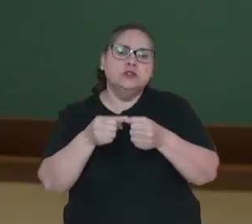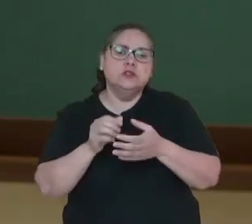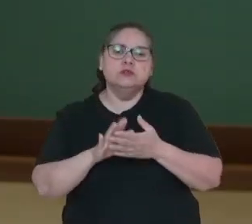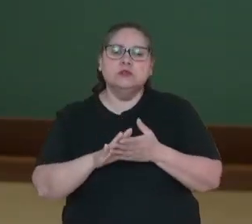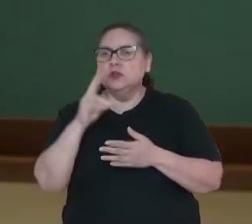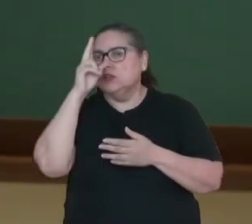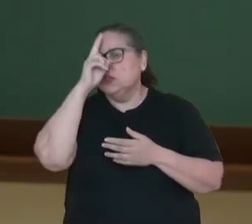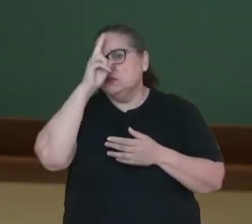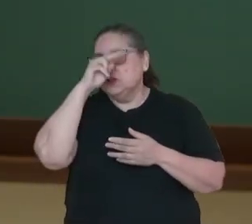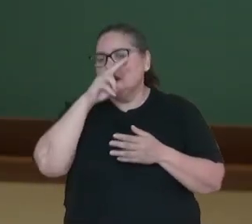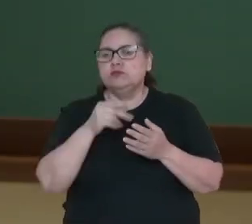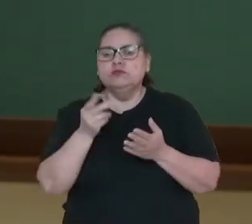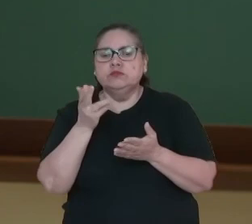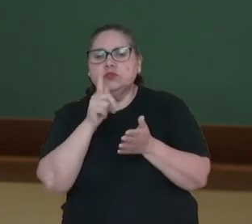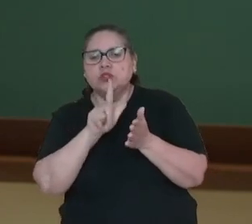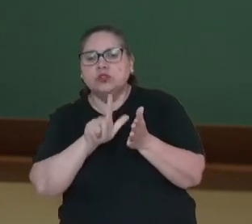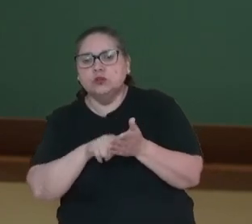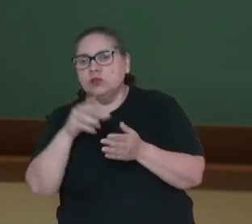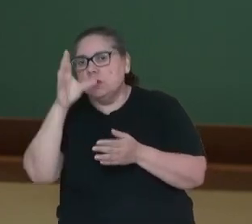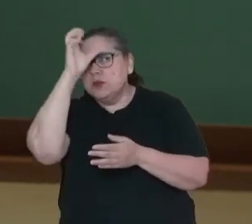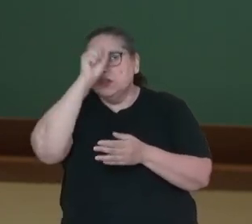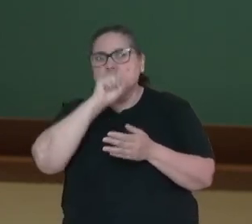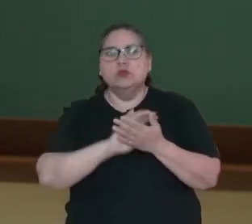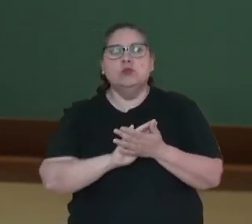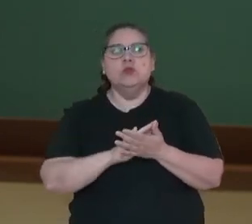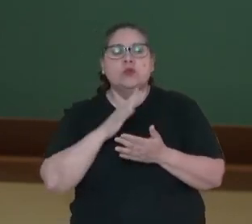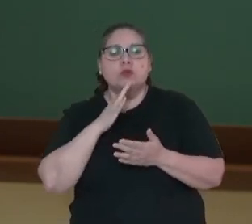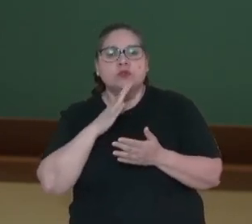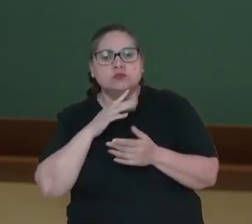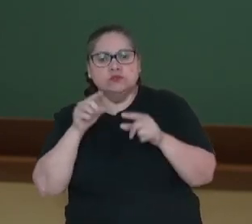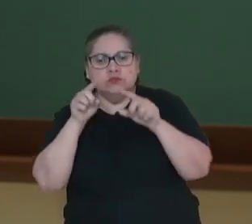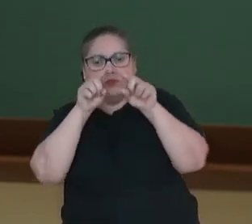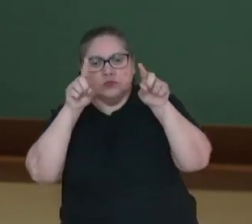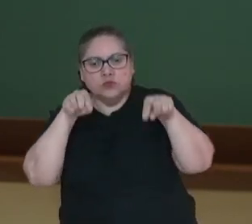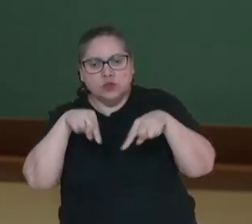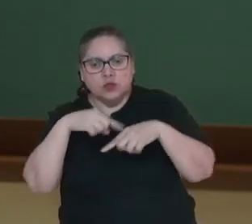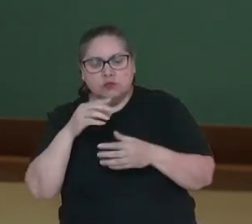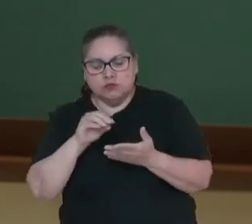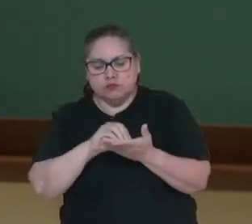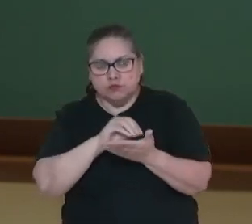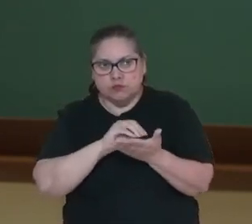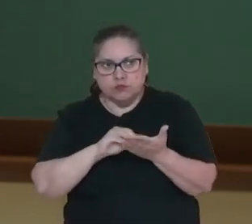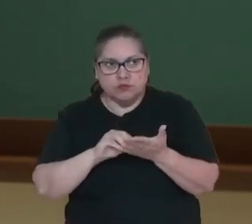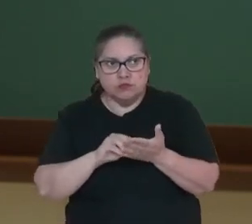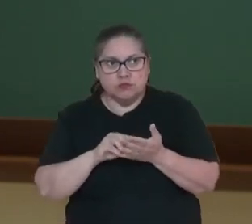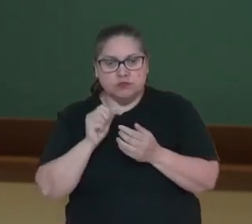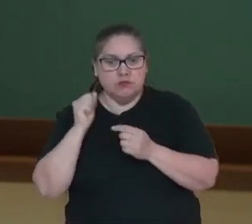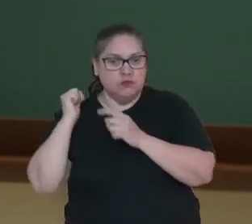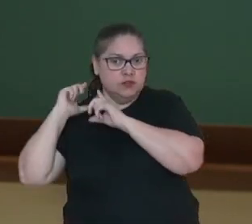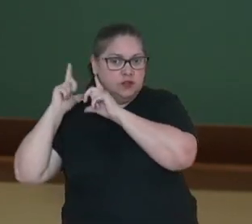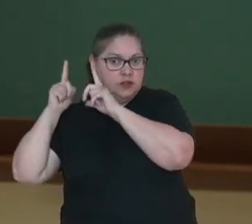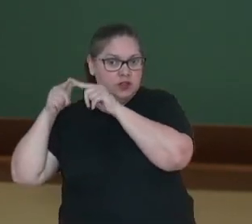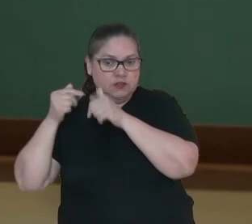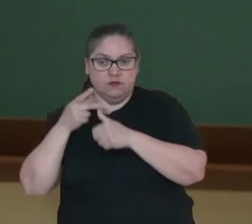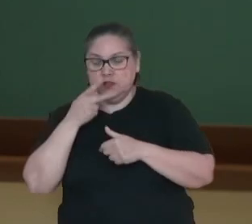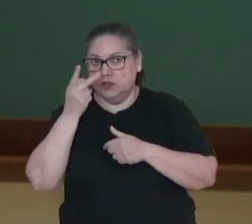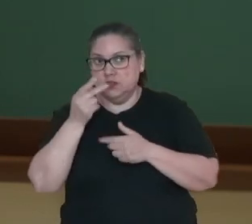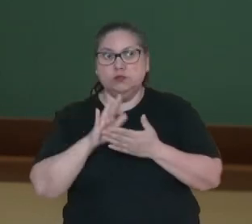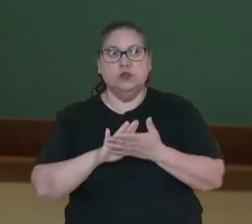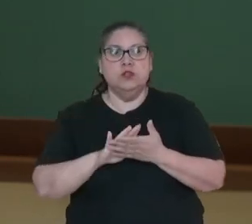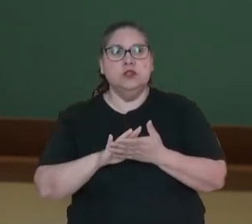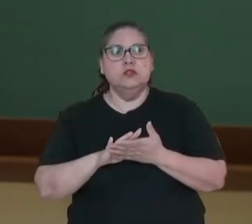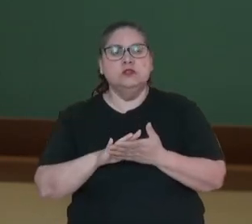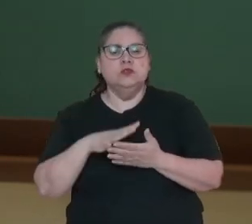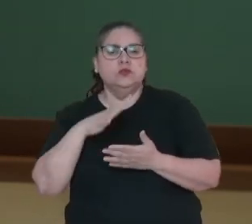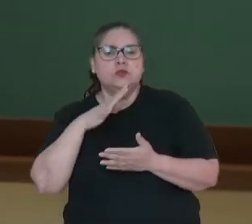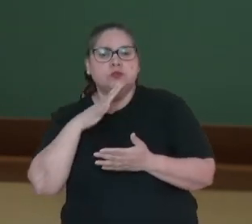só lembrar, revisar aquilo que nós aprendemos. Conhecemos alguns jogos de tabuleiro clássico, né? Falamos sobre eles